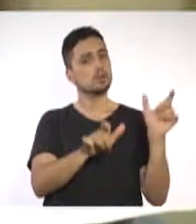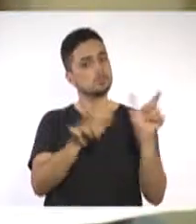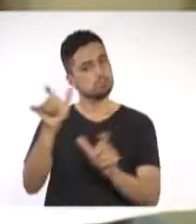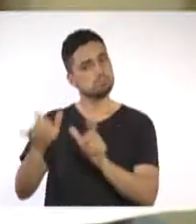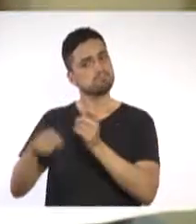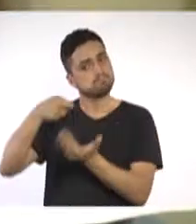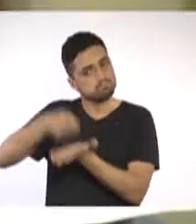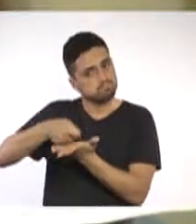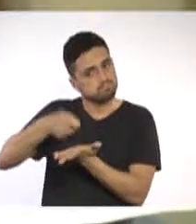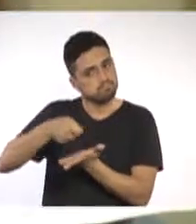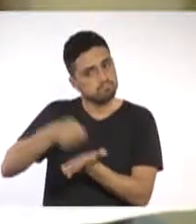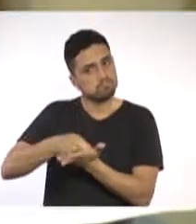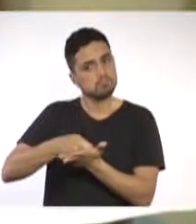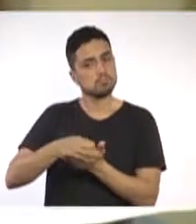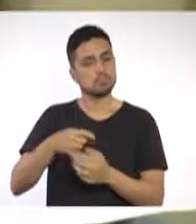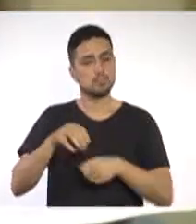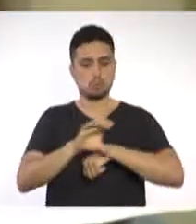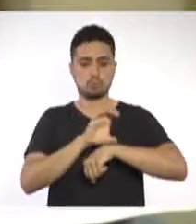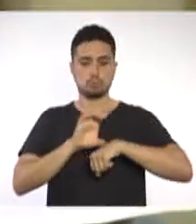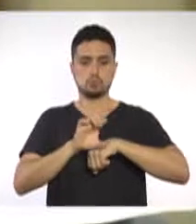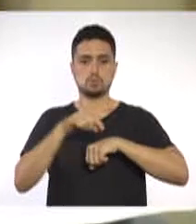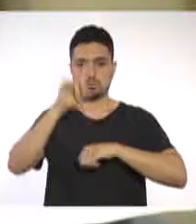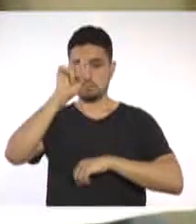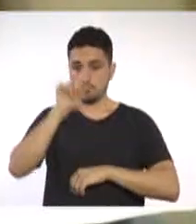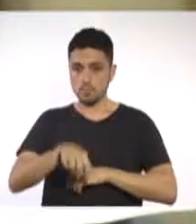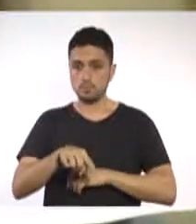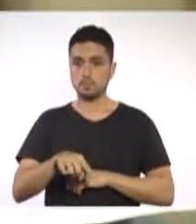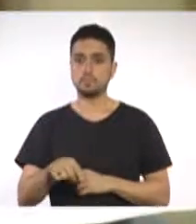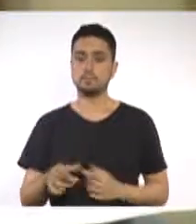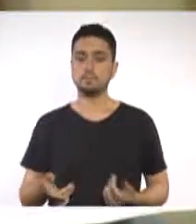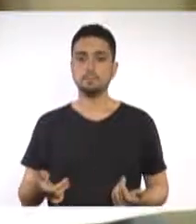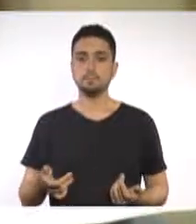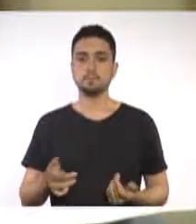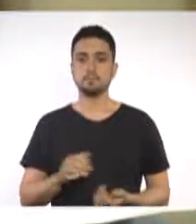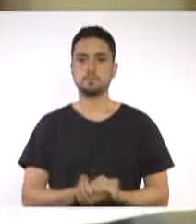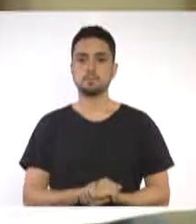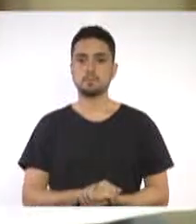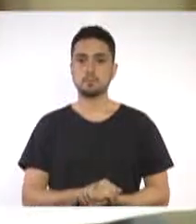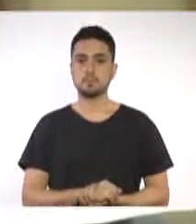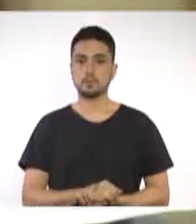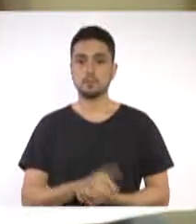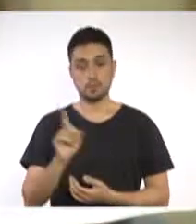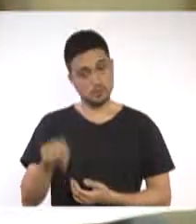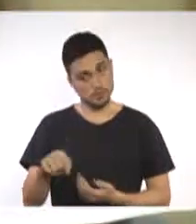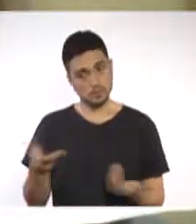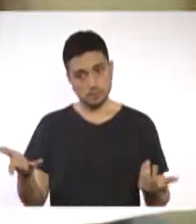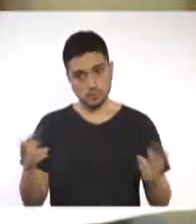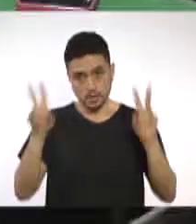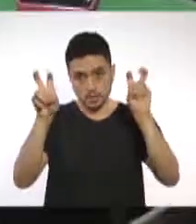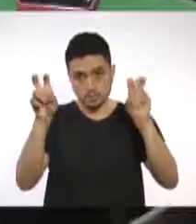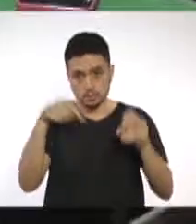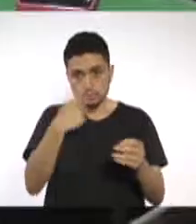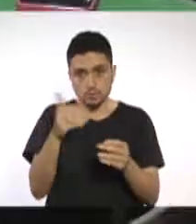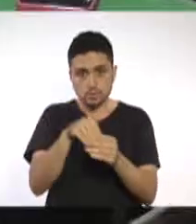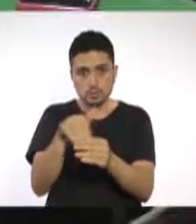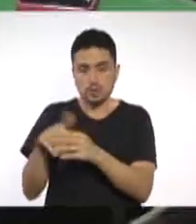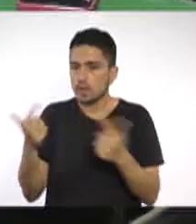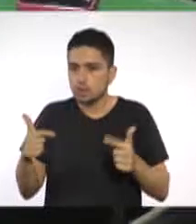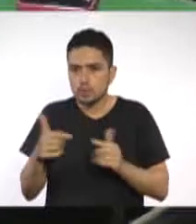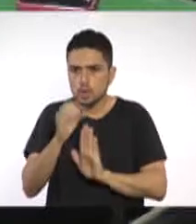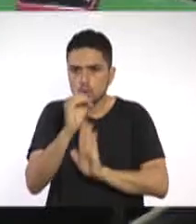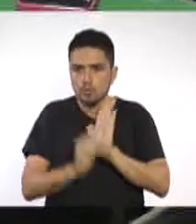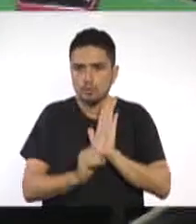constituídos pela Constituição da República. É isso que nós estamos votando. Vai constar no ofício que é a Comissão